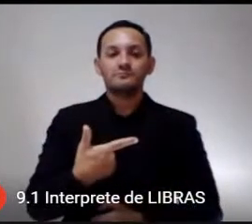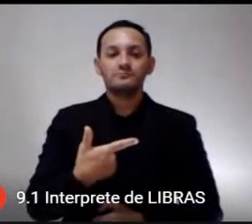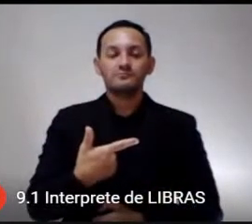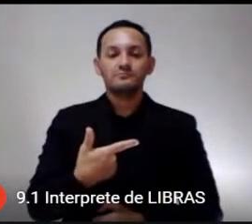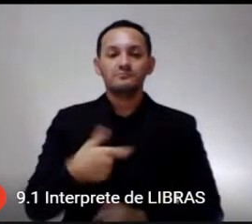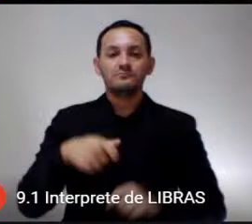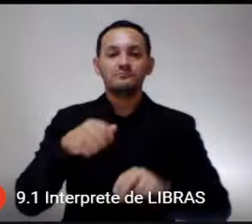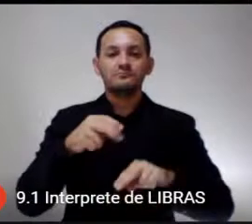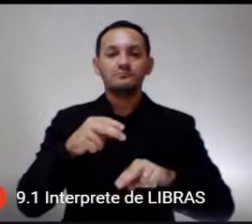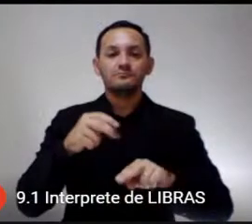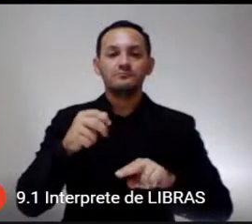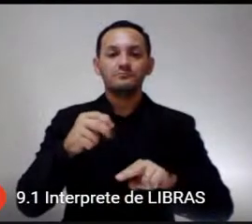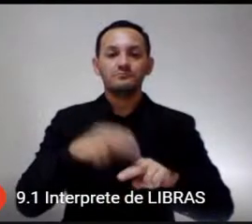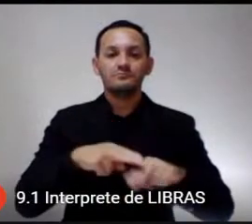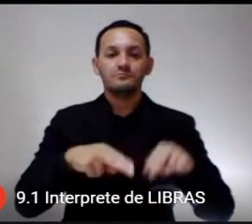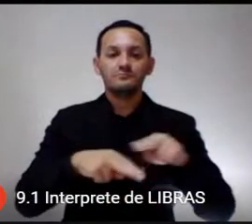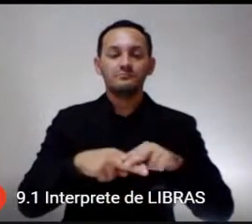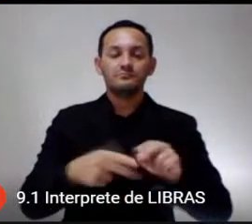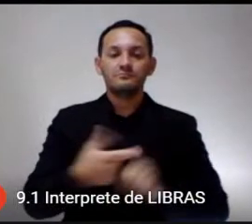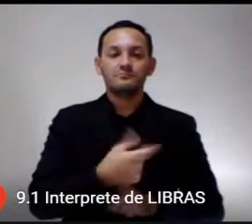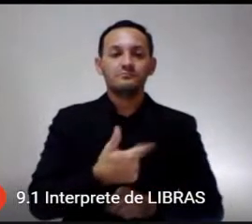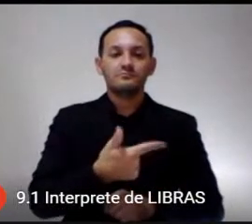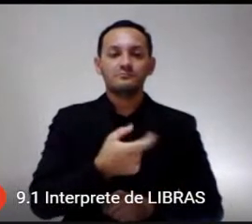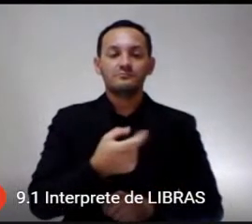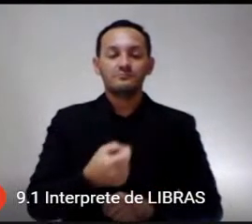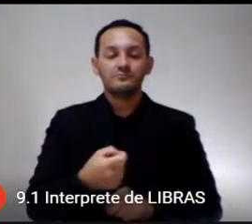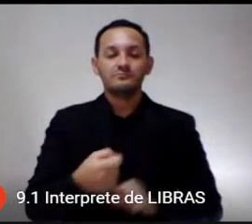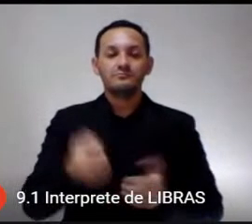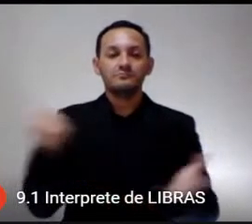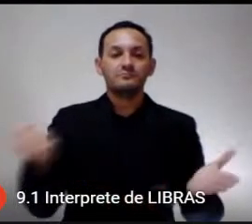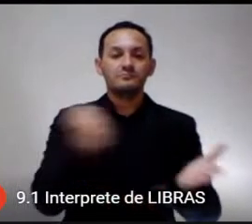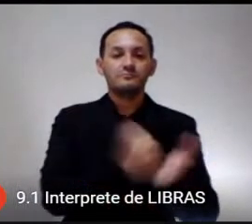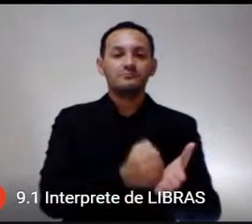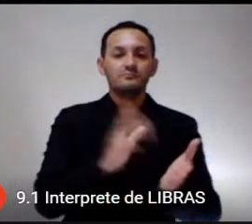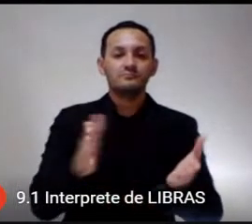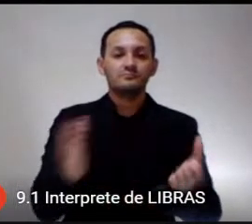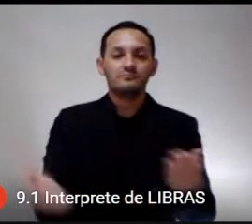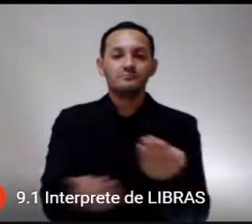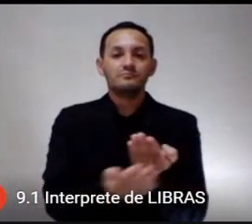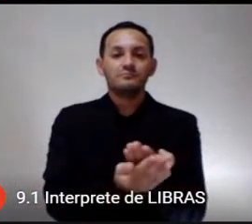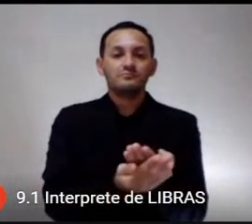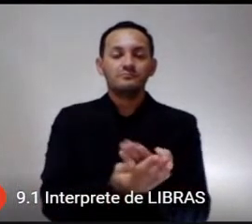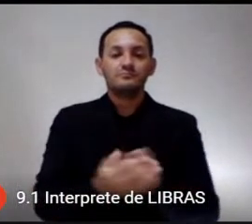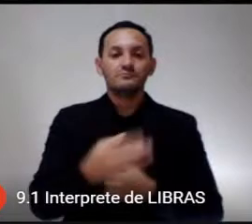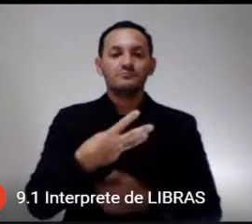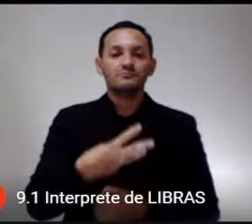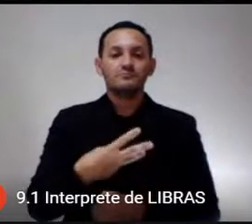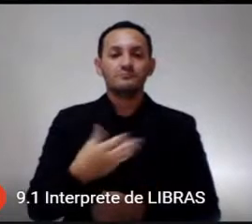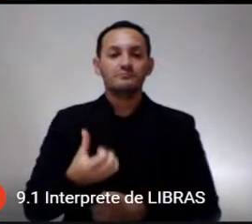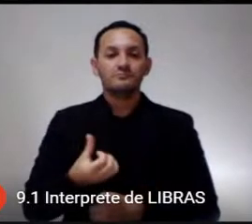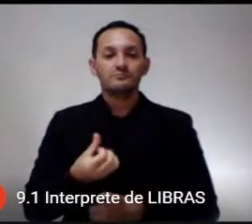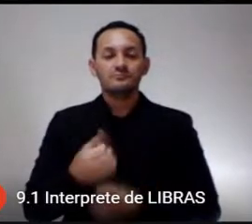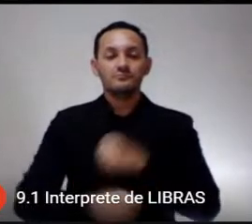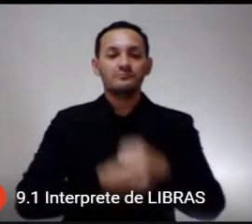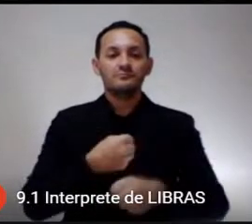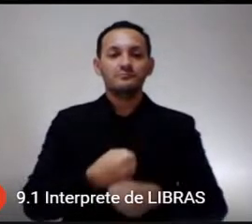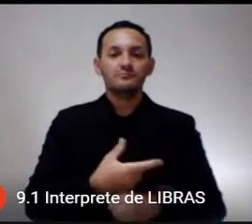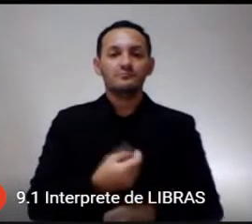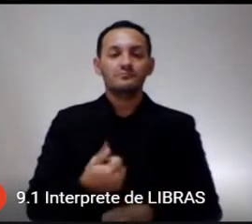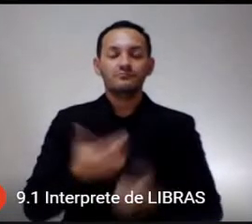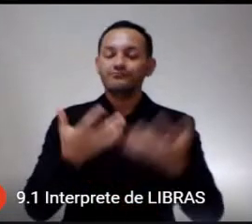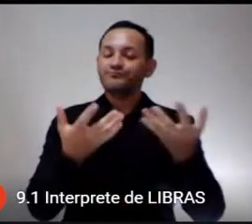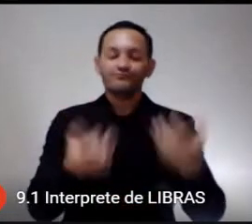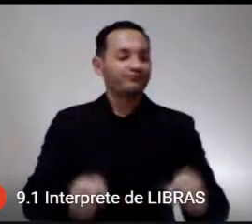2/6/2020, sendo recurso protocolado em 3/6/2020, sendo, portanto, tempestivo, preliminar,